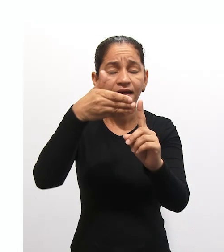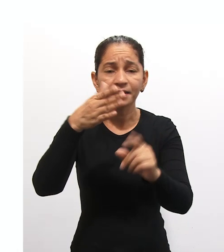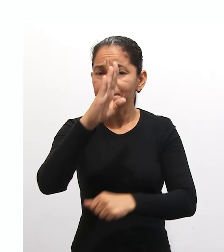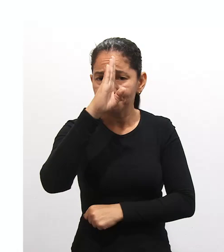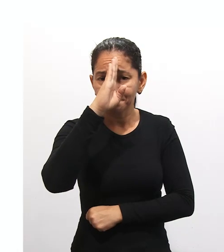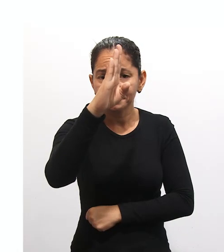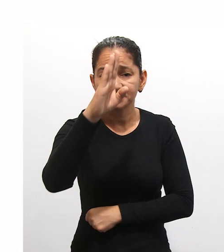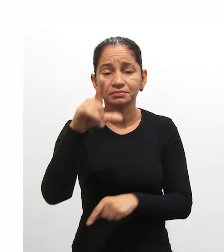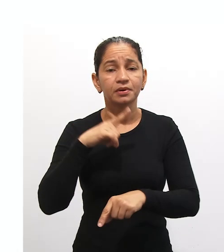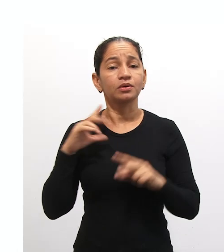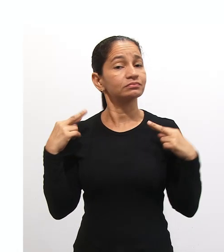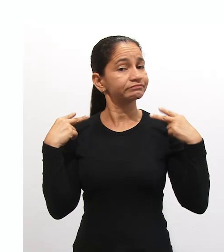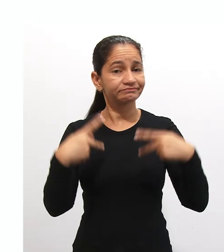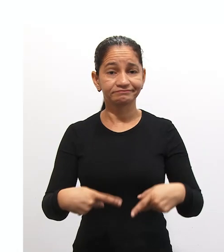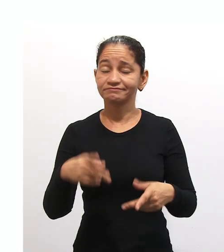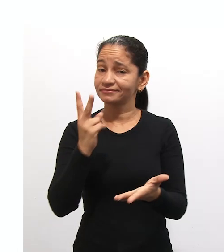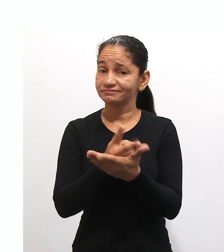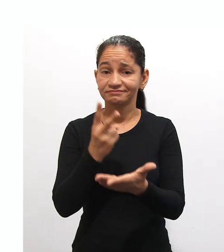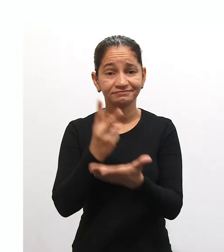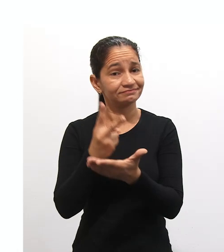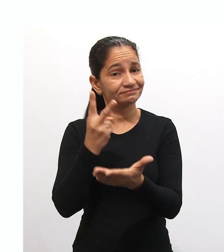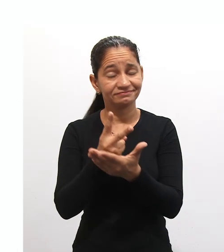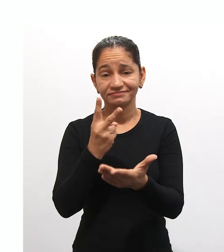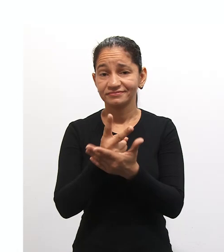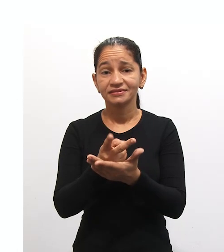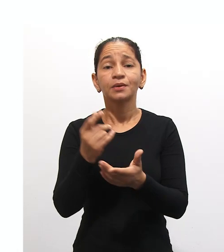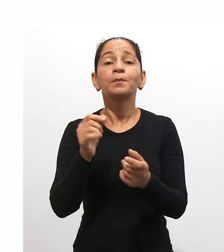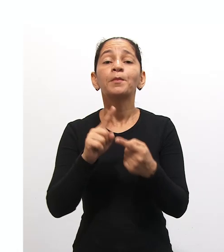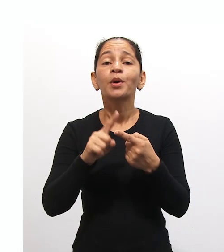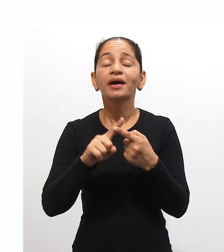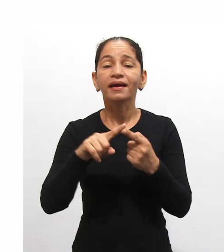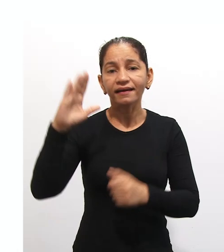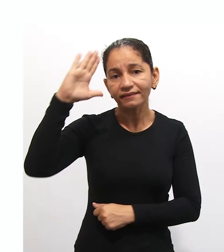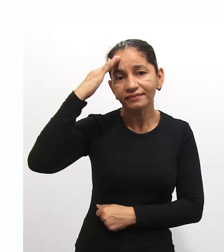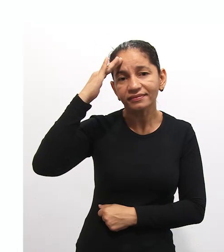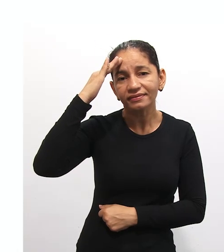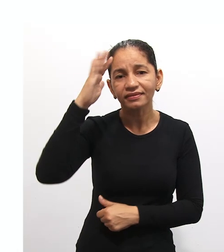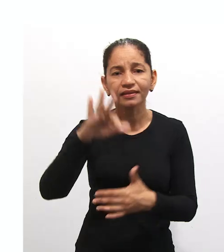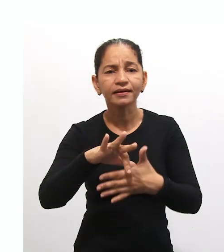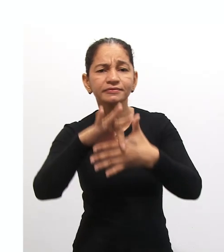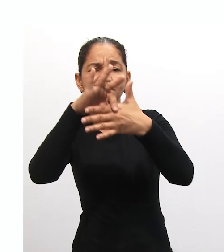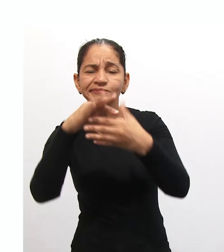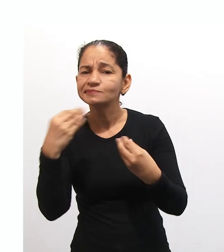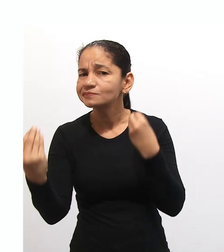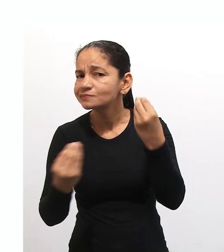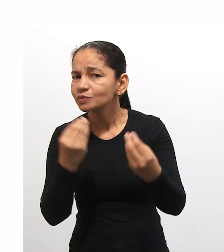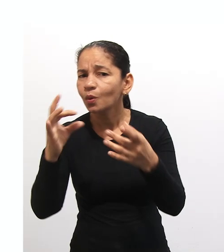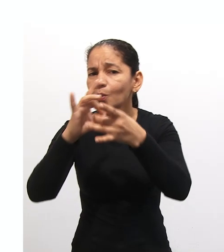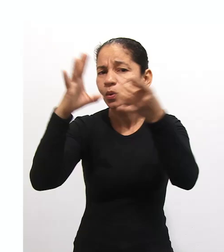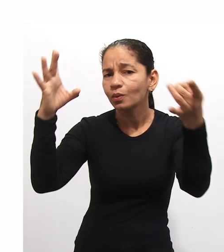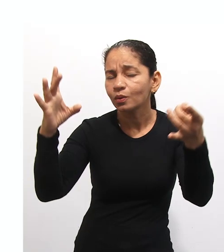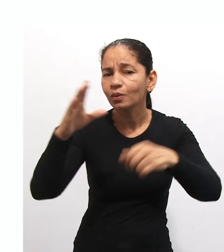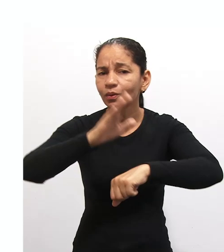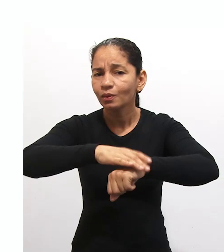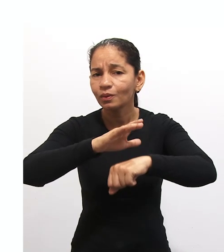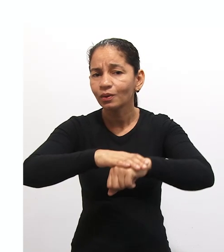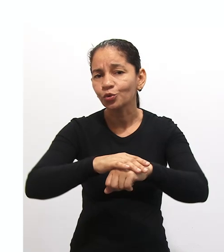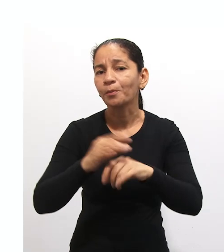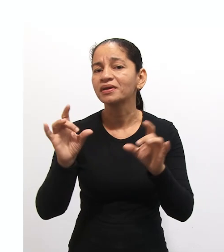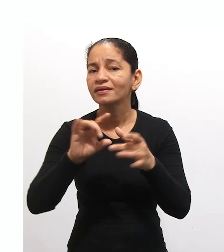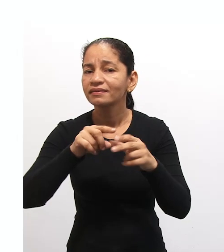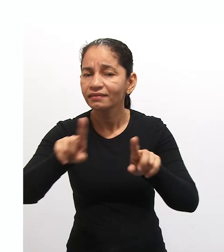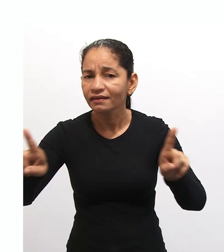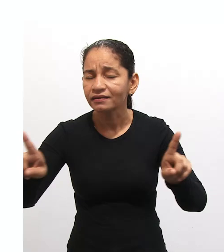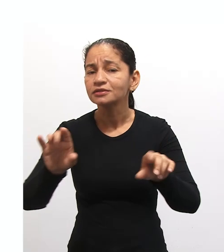essencialmente relacional e humana. Compreender a cultura organizacional, exercer liderança democrática e